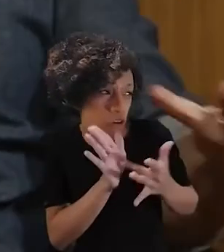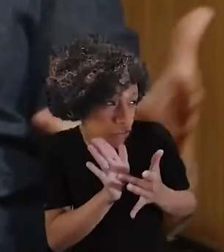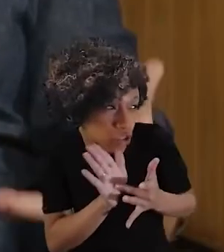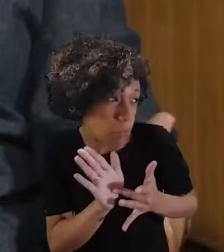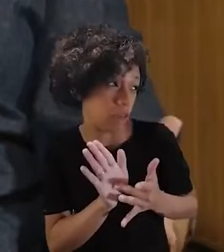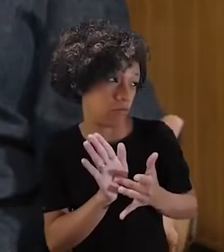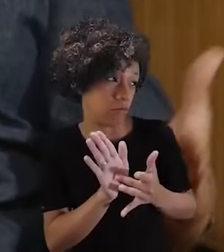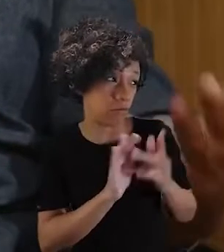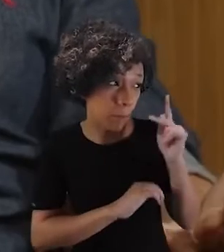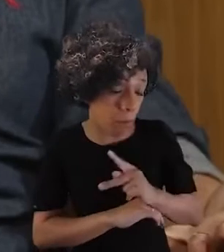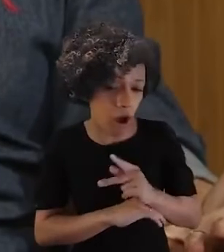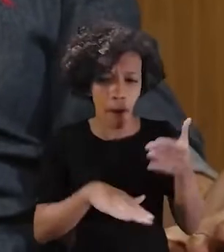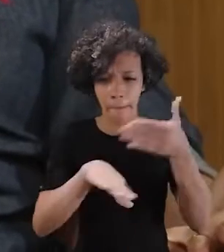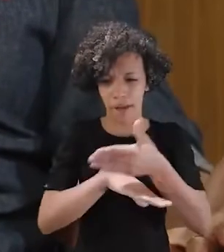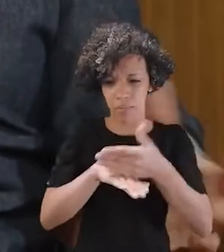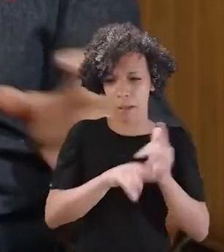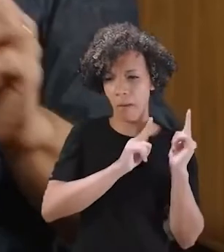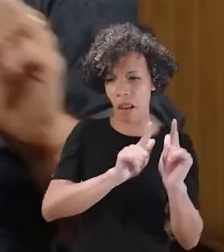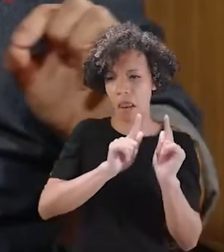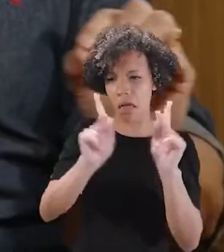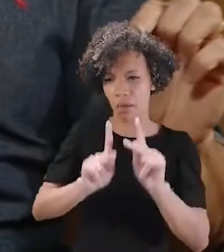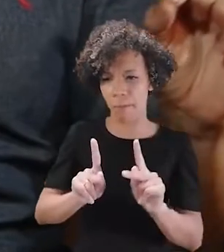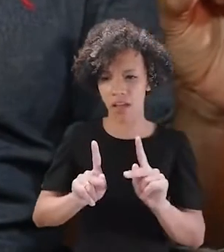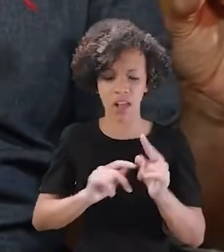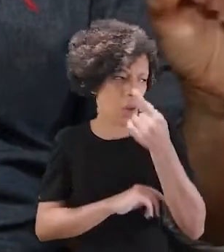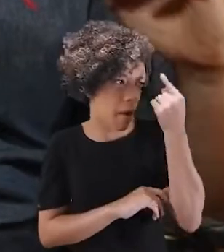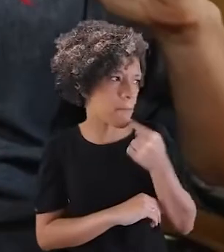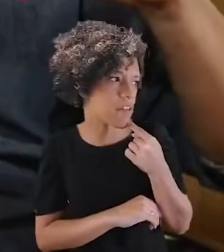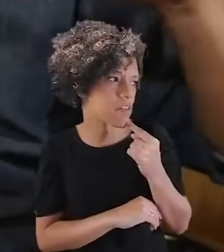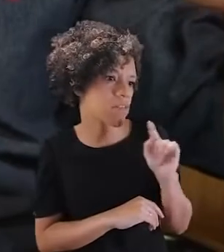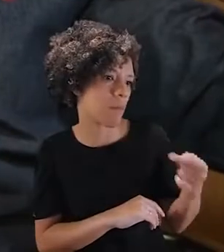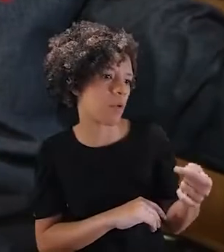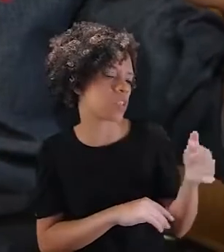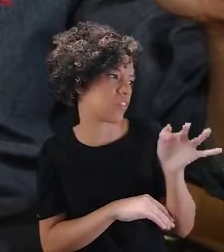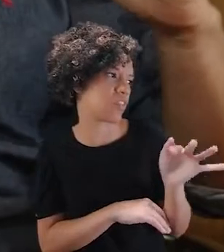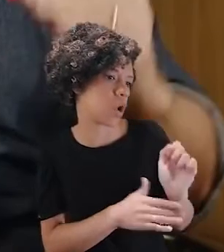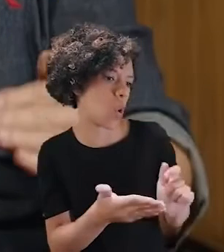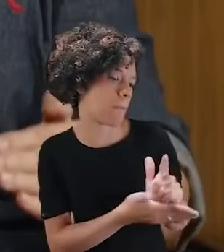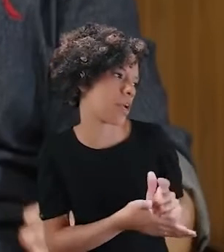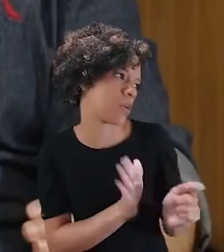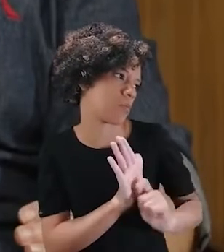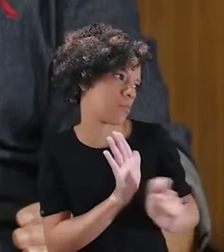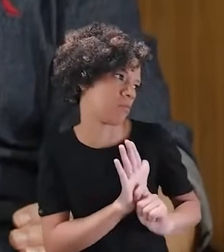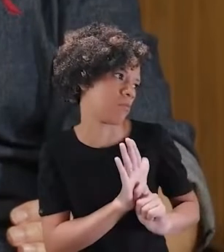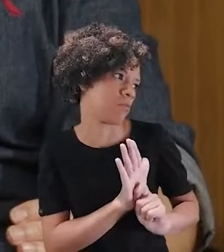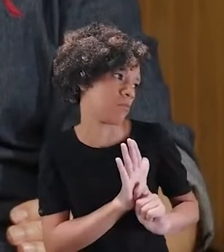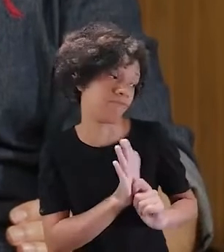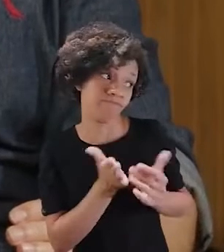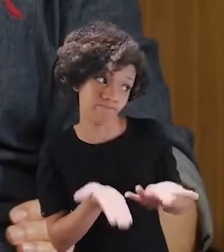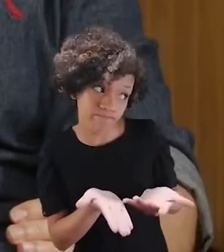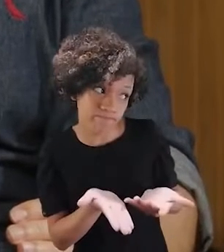do participar de uma marcha pela pela pai e meia hora depois você tá andando pelo atingi-la da PUC do Rio de Janeiro comprando maconha